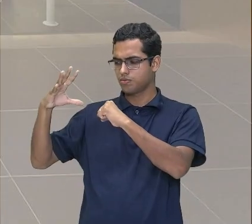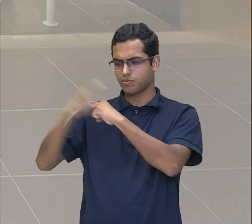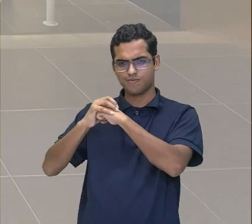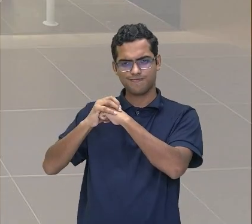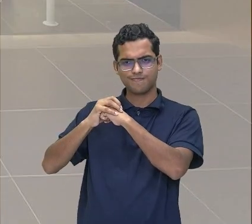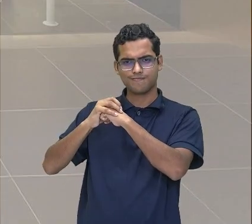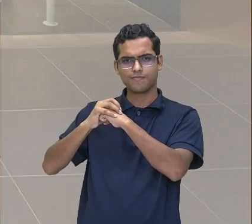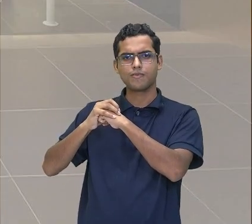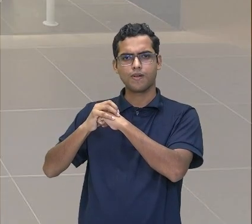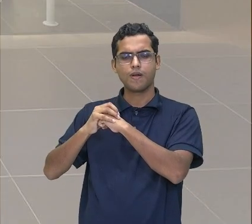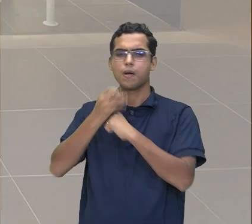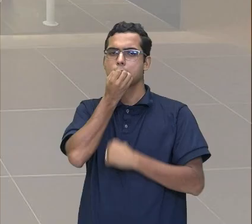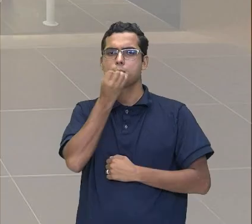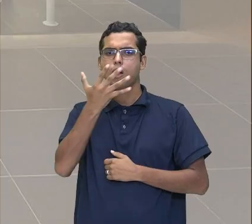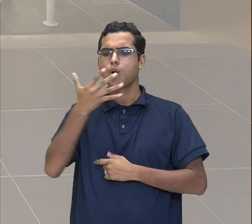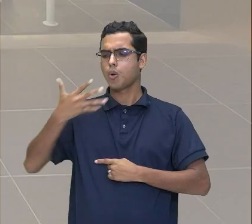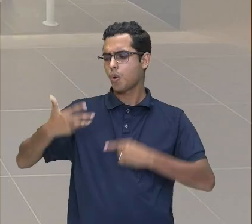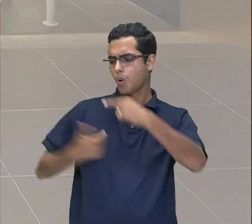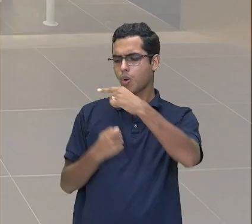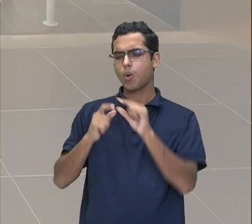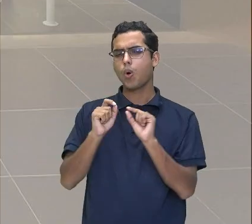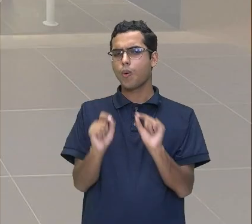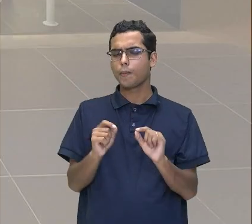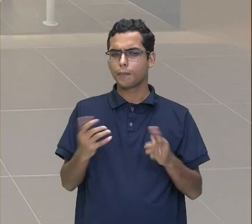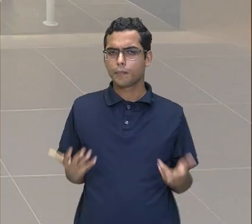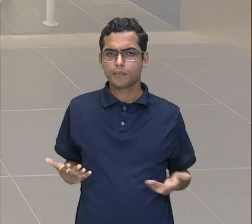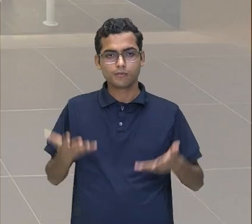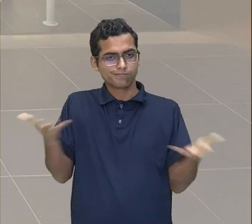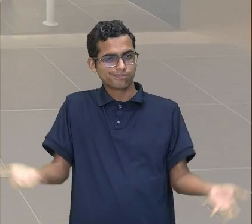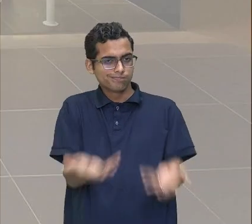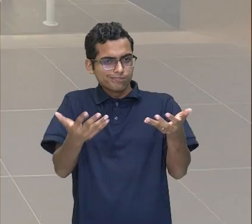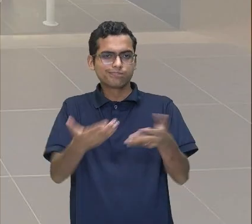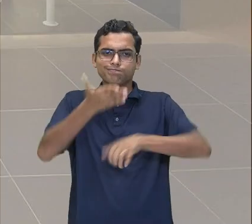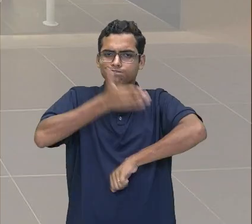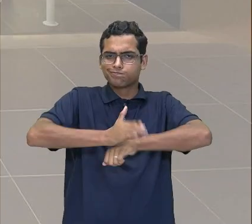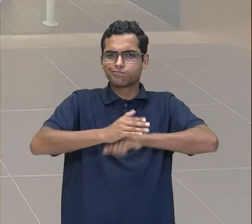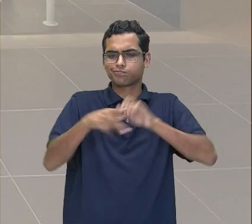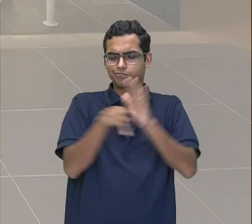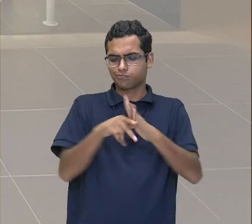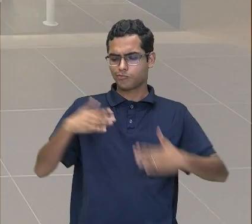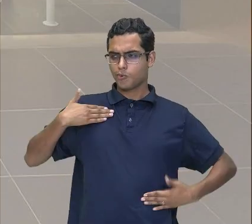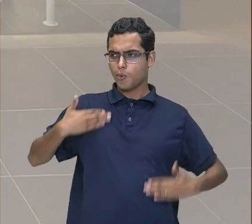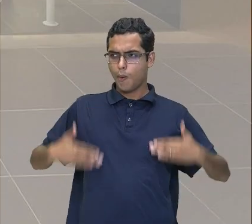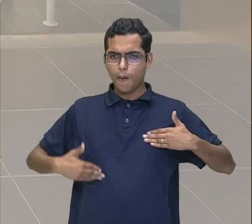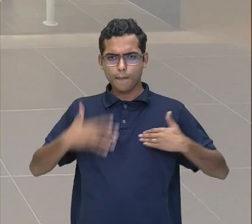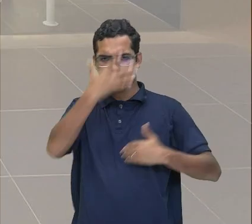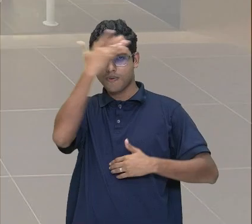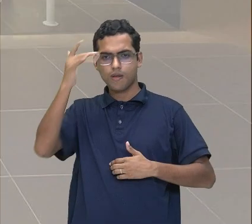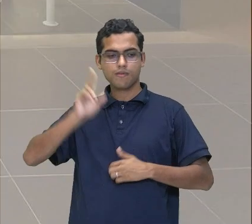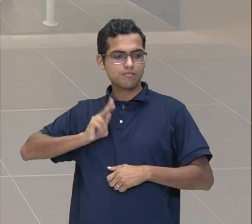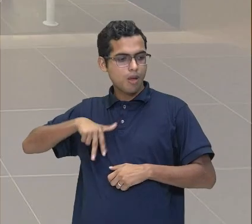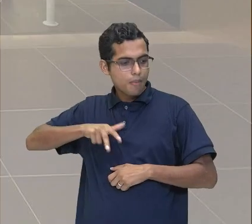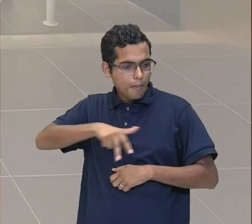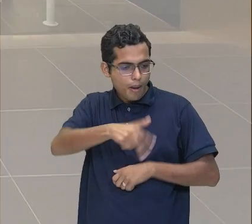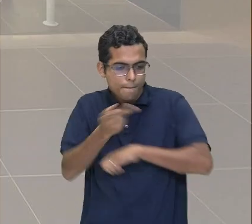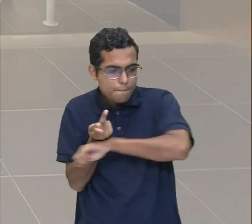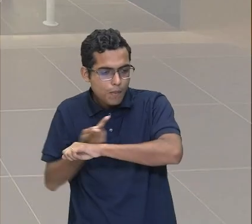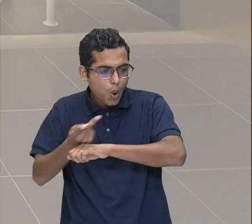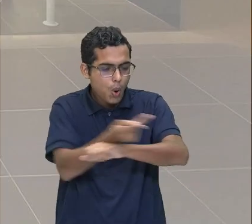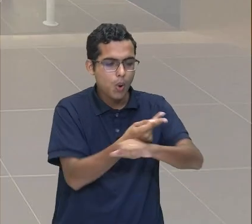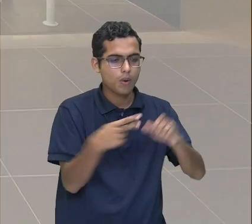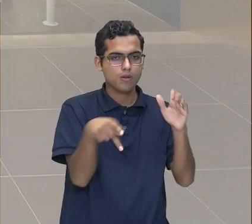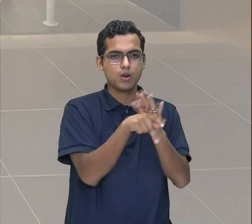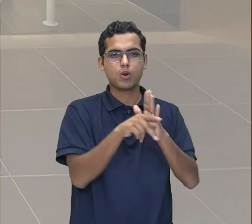E os seus benefícios, eles incluem promover a atividade física, incentivar os jogadores a caminhar e